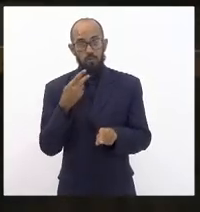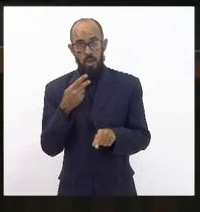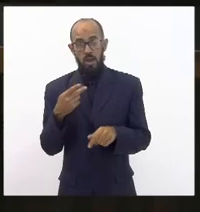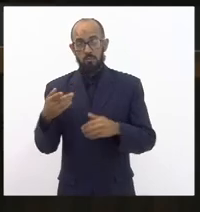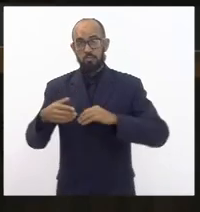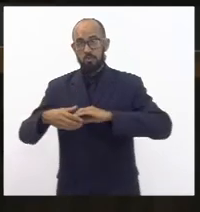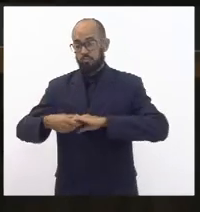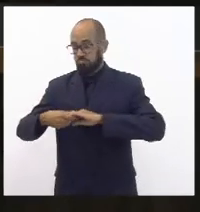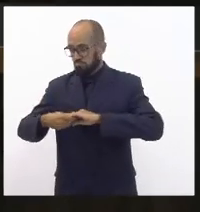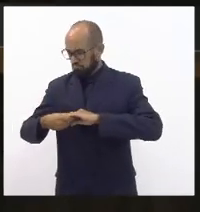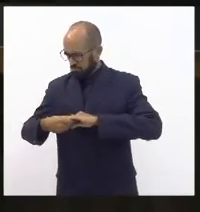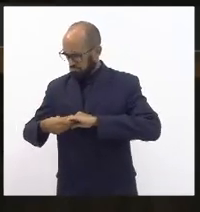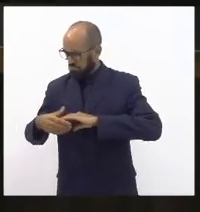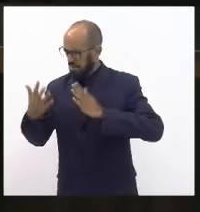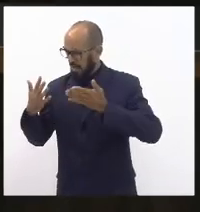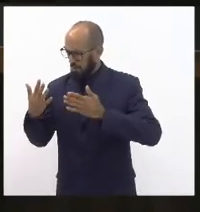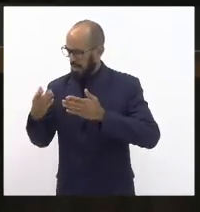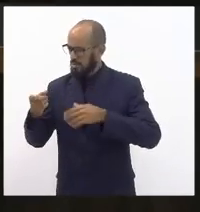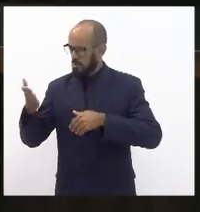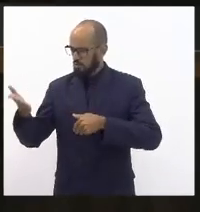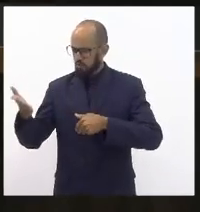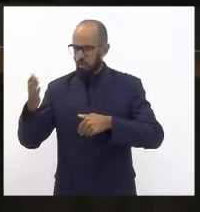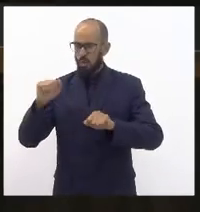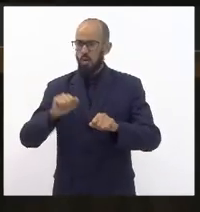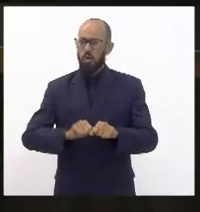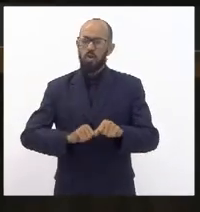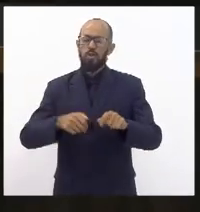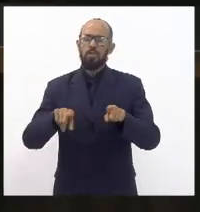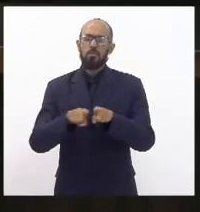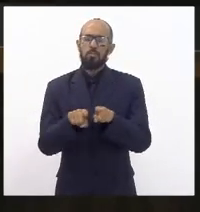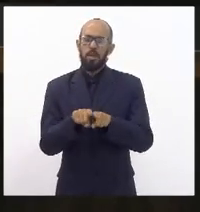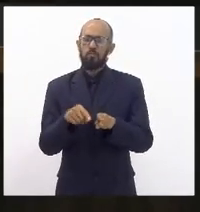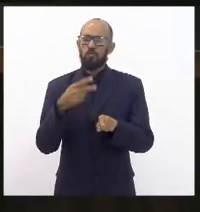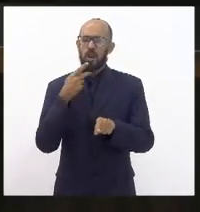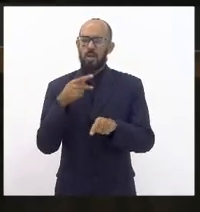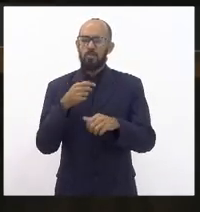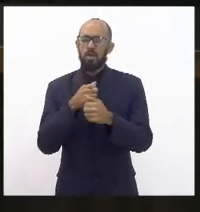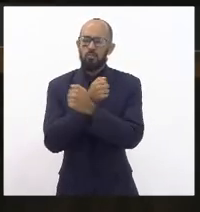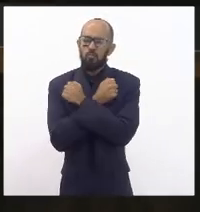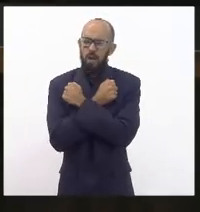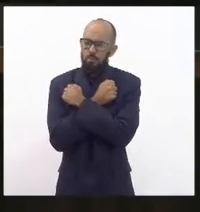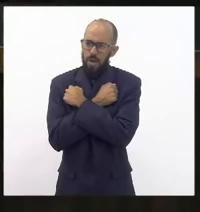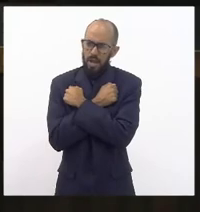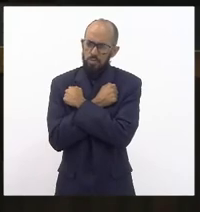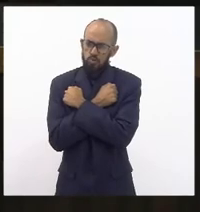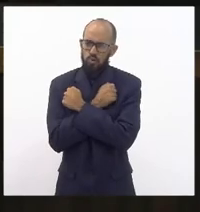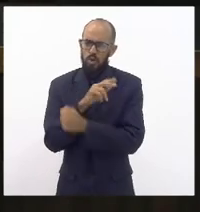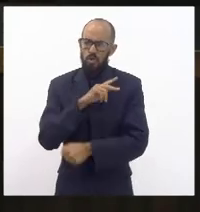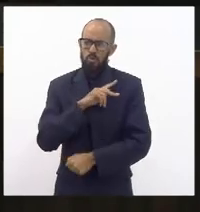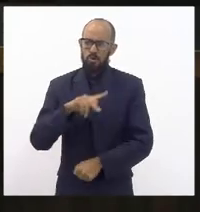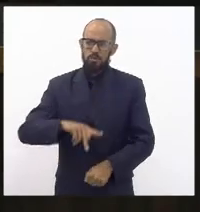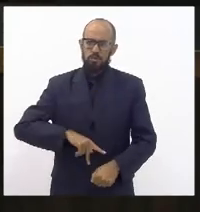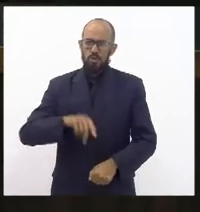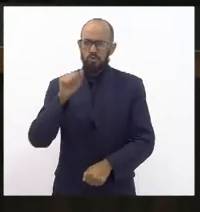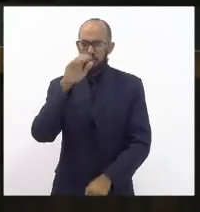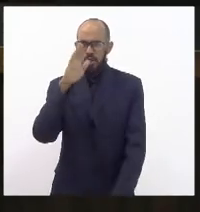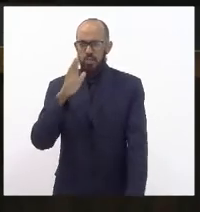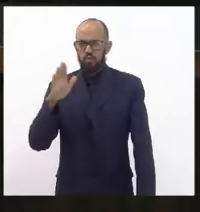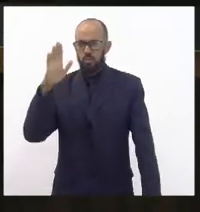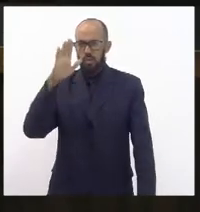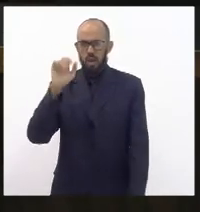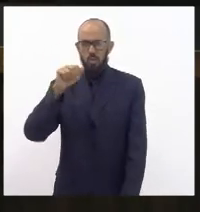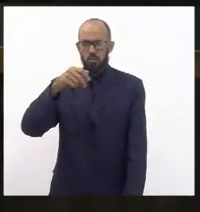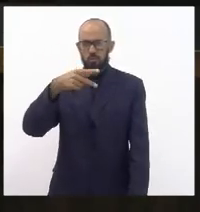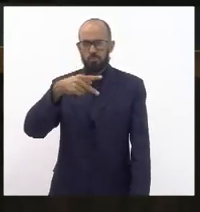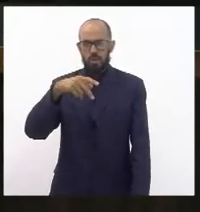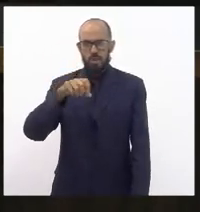meus cumprimentos a vossa excelência é registrar que um abraço fraterno é o presidente Nacional do